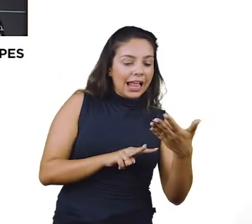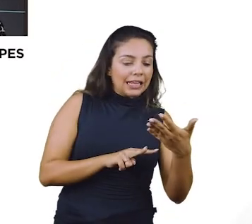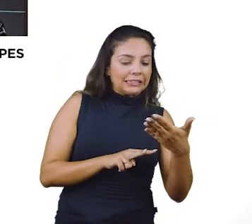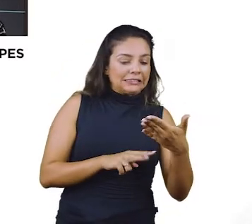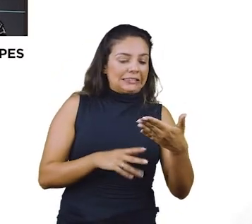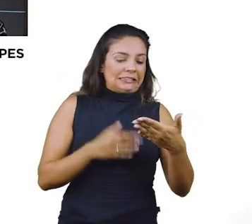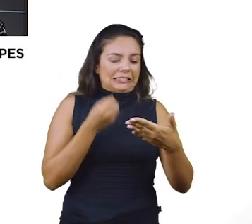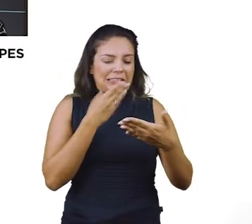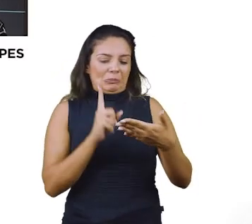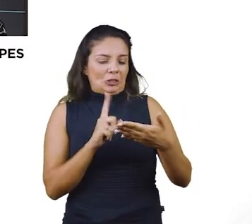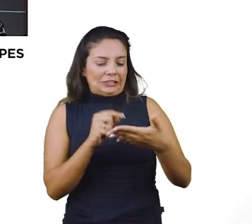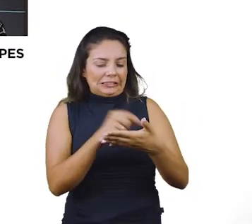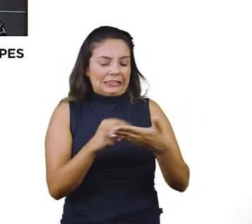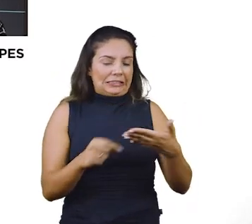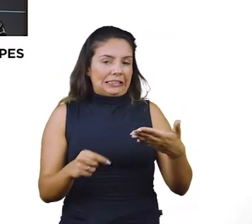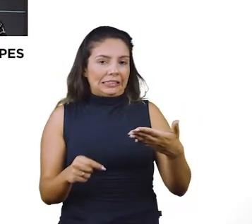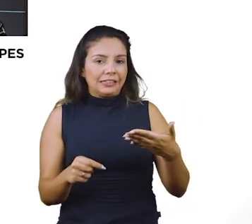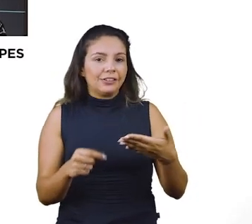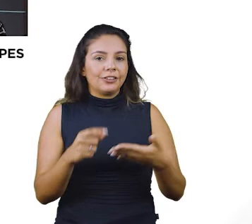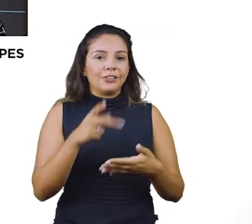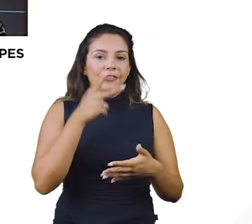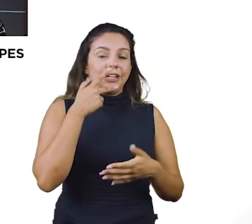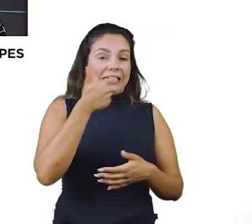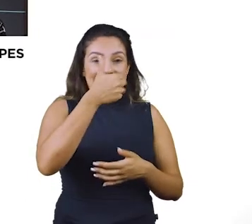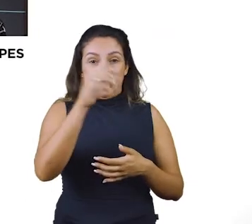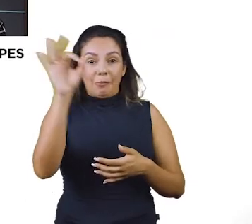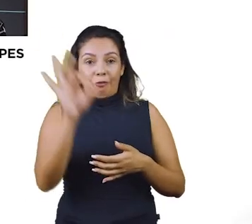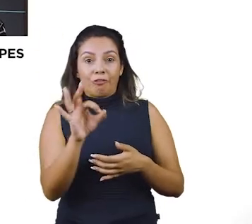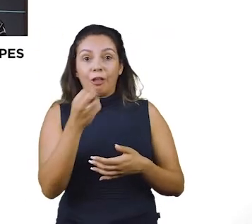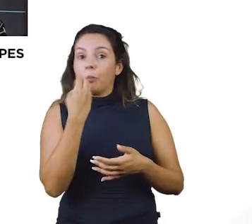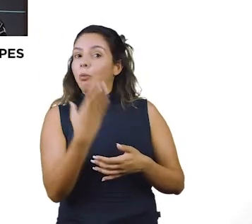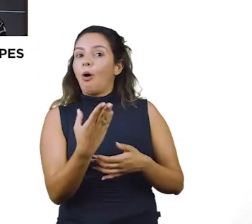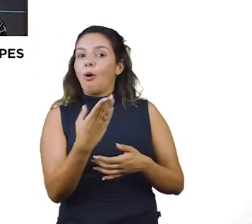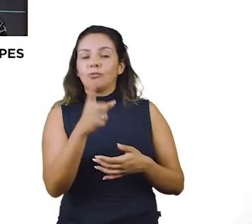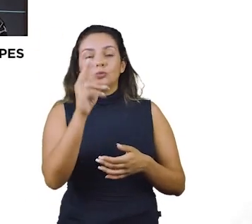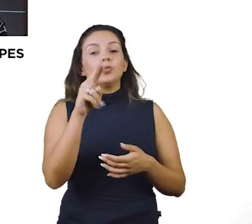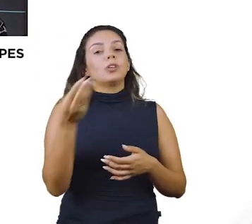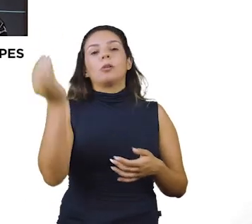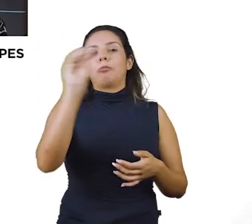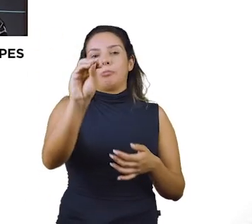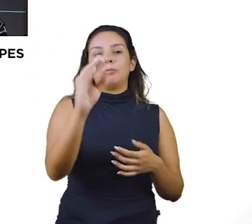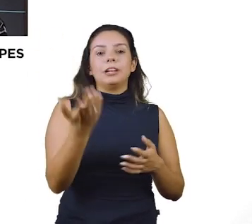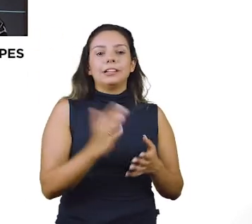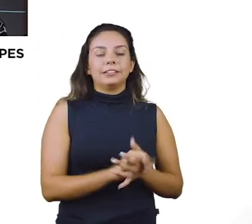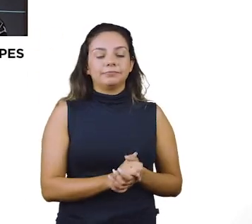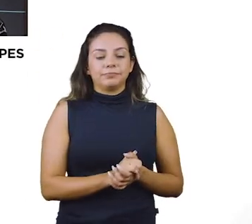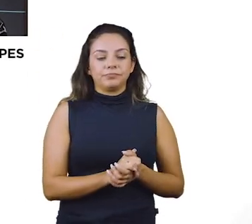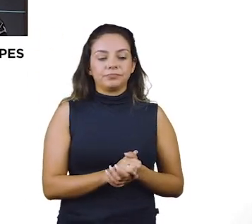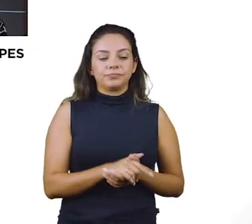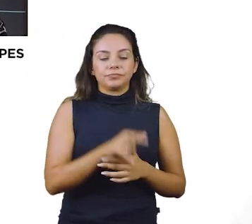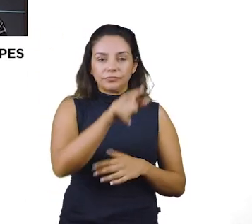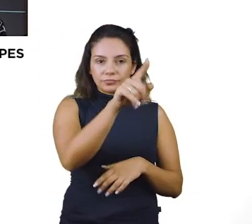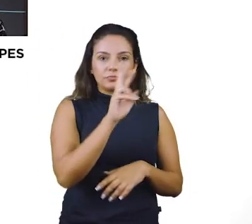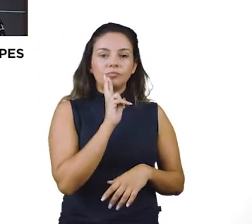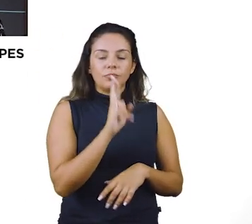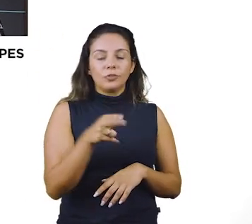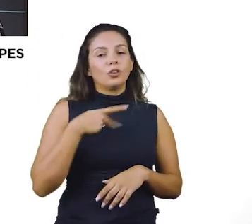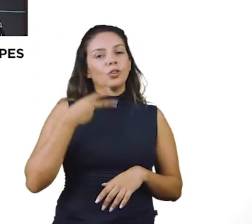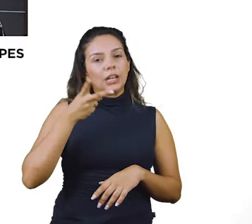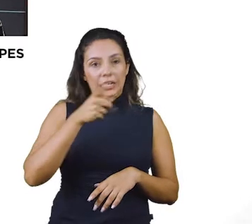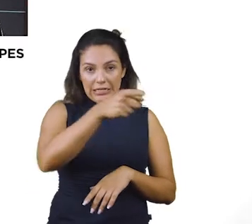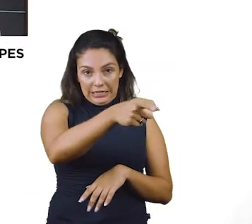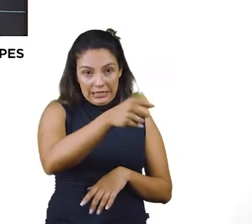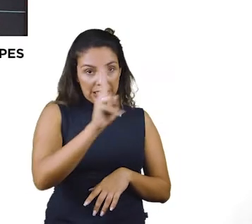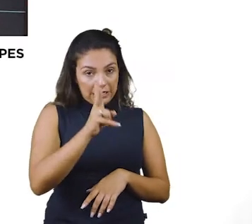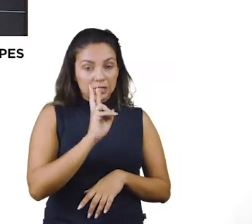nunca está bom. Se for esperar ficar 100% bom, nunca publica para o escritor isso, né? Olha, eu sempre me lembro